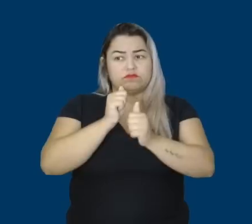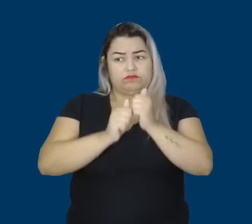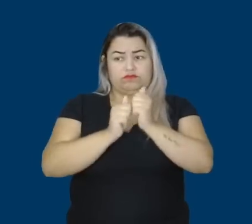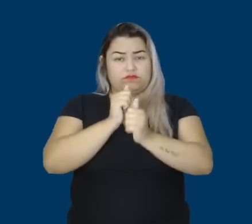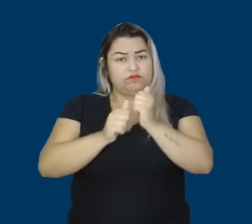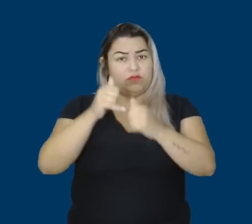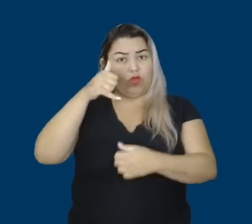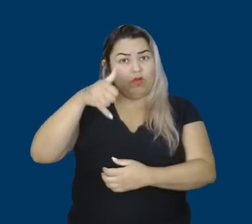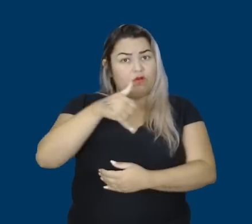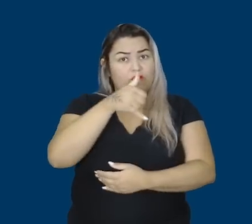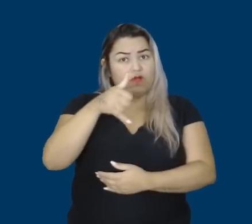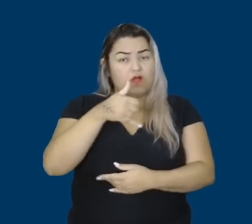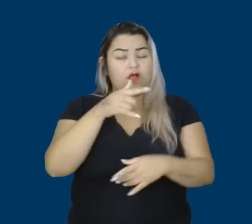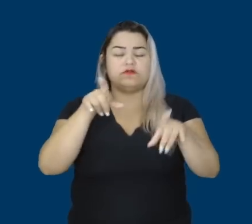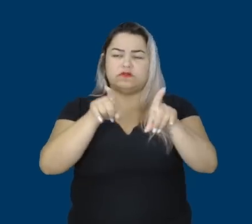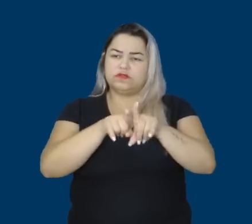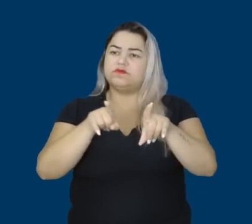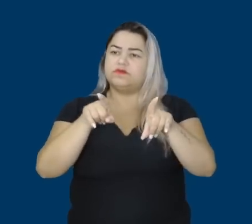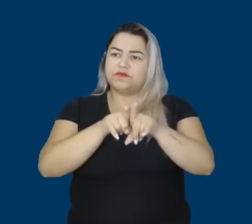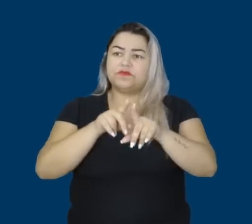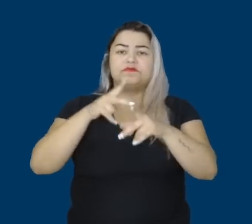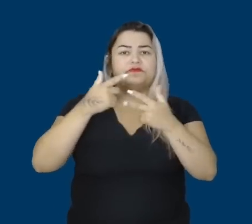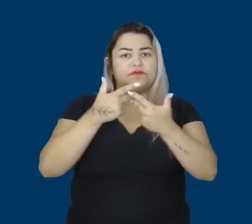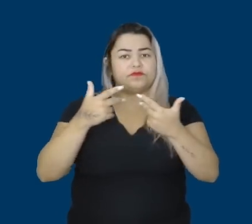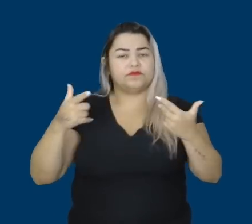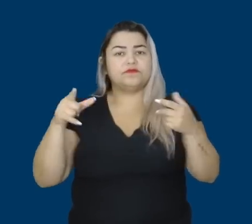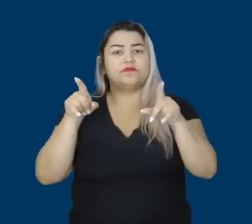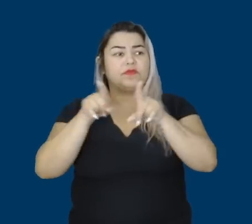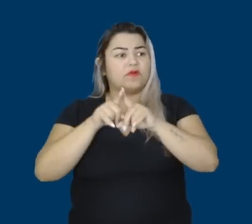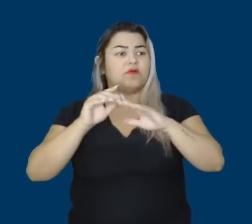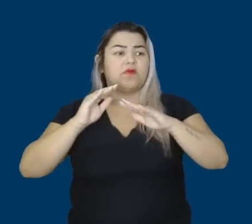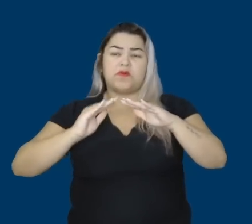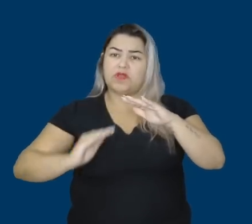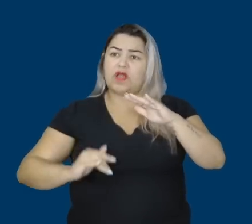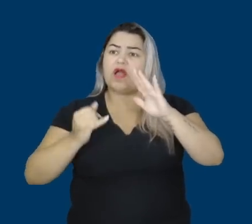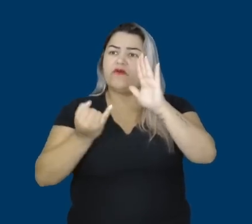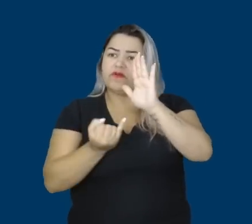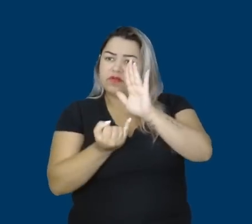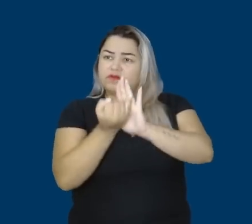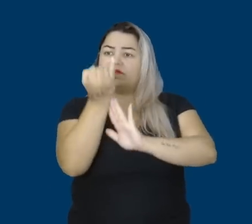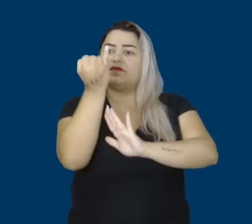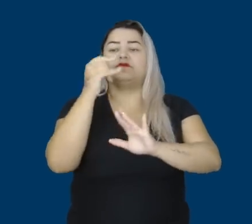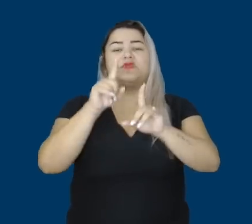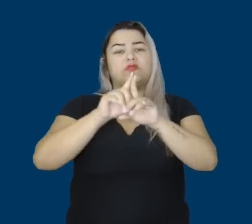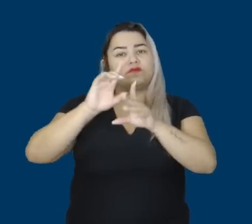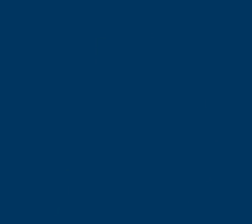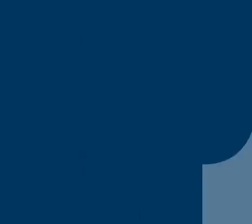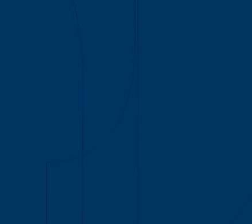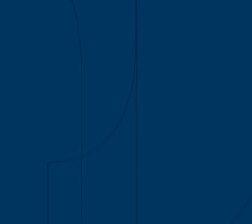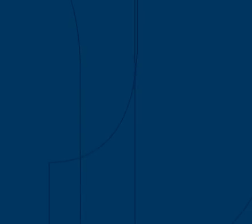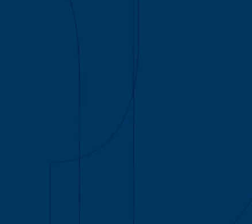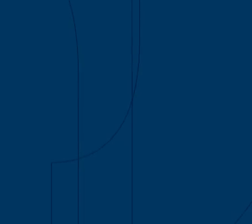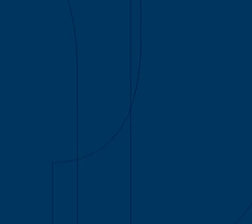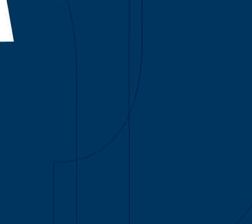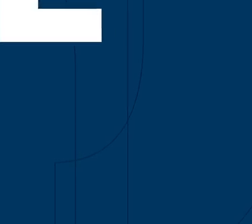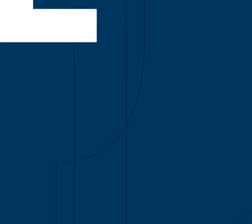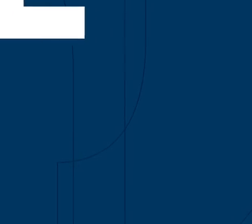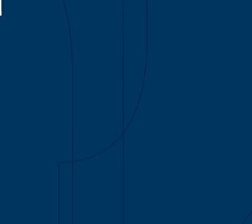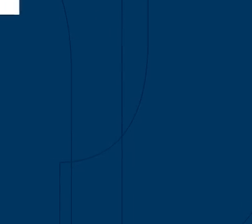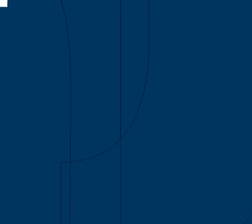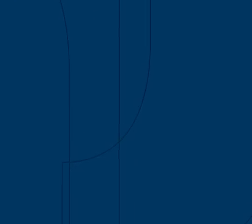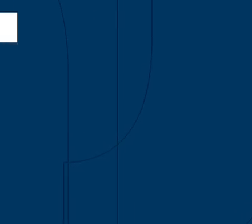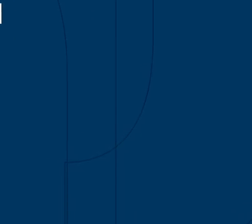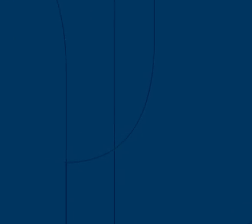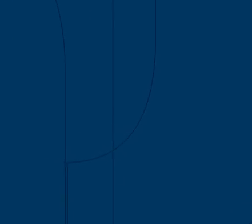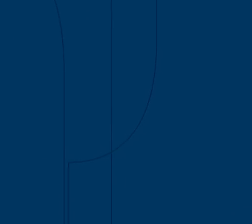de soja baixou. Sabe? As coisas estão baixando e é preciso baixar muito mais. A inflação está baixando, o dólar está caindo.